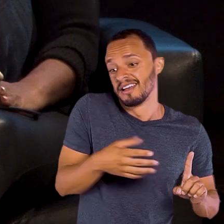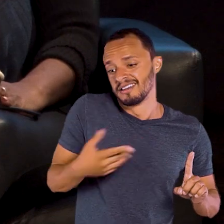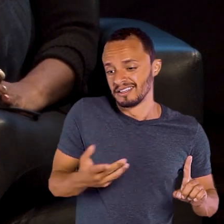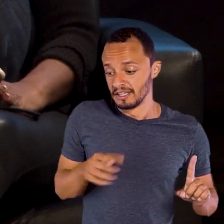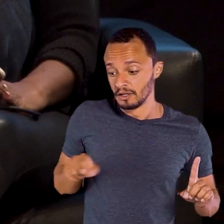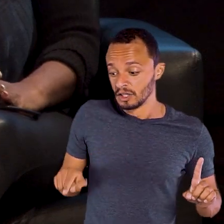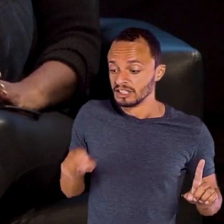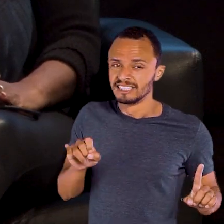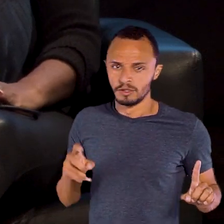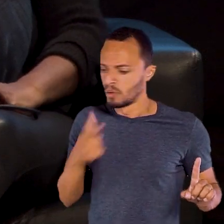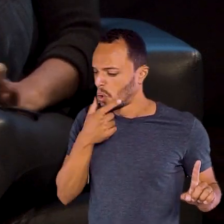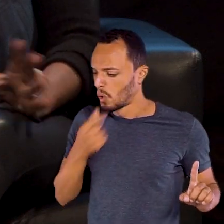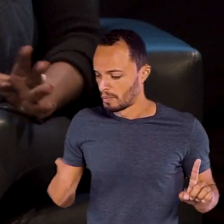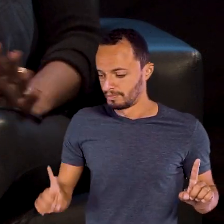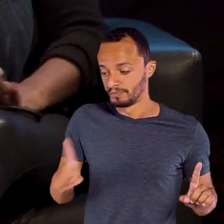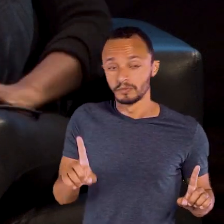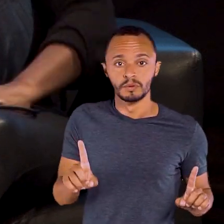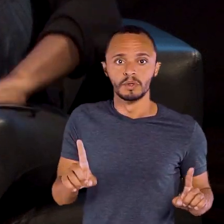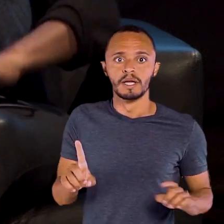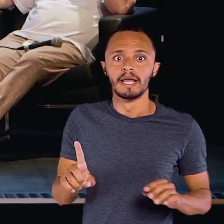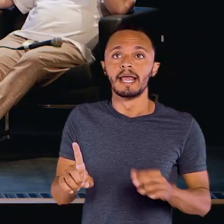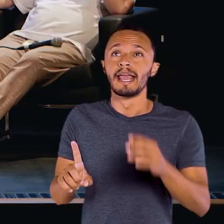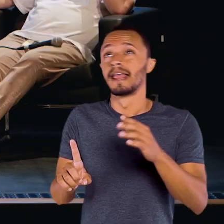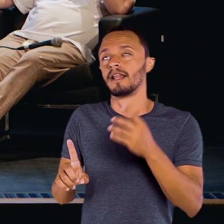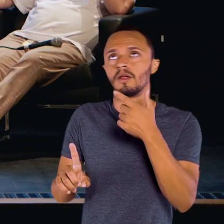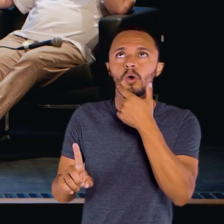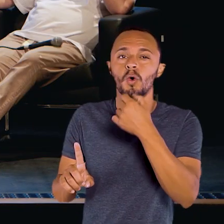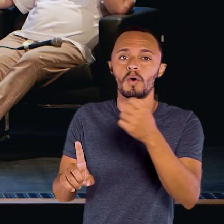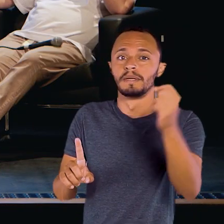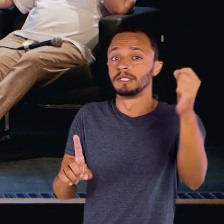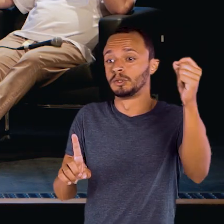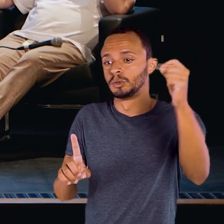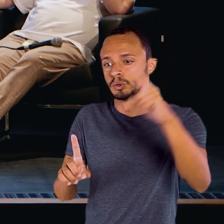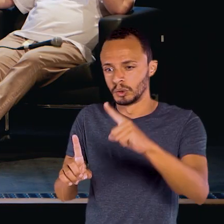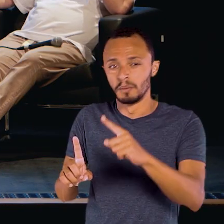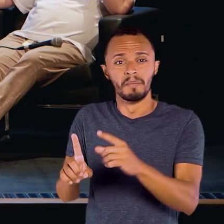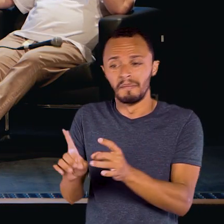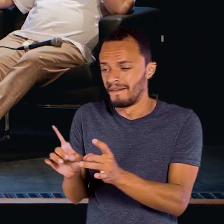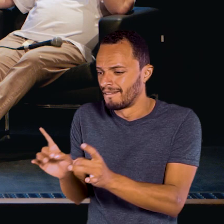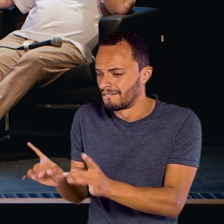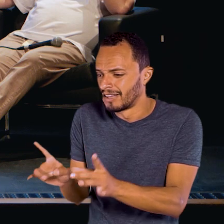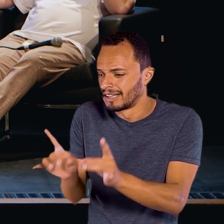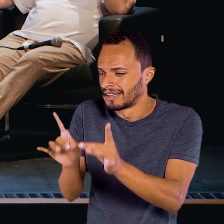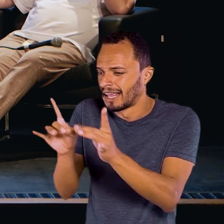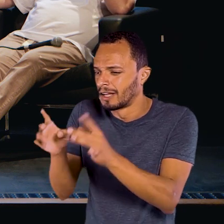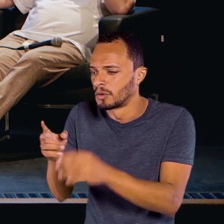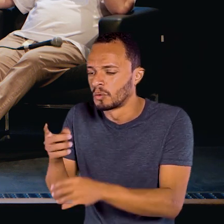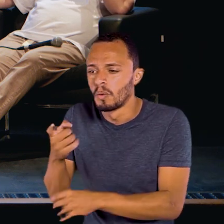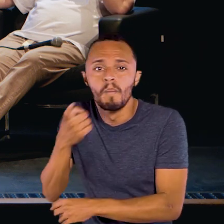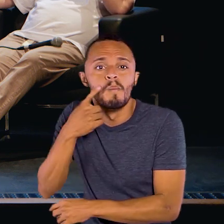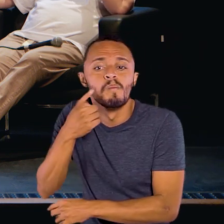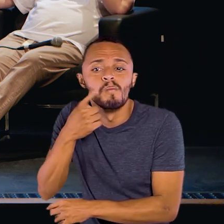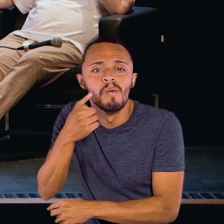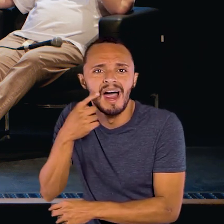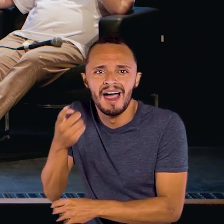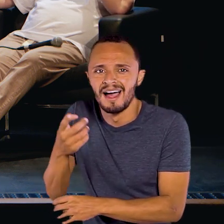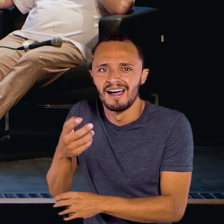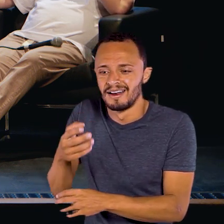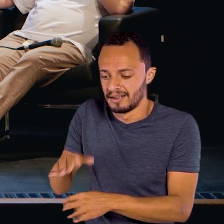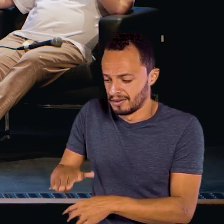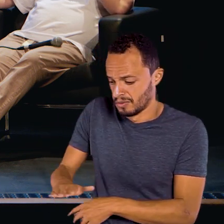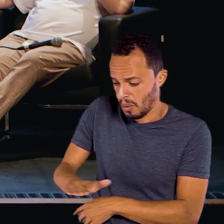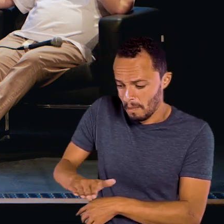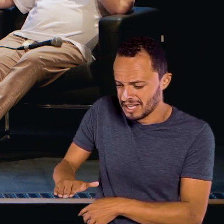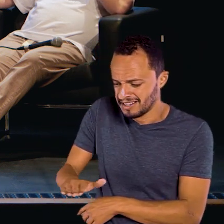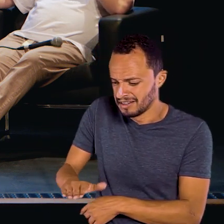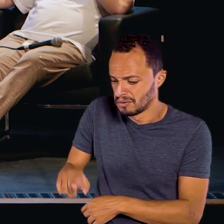de 8 anos, num sol inclemente, sem chinelo, vendendo bala. Por quê? Aquele menino nasceu